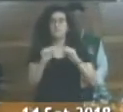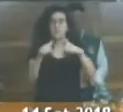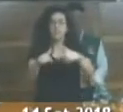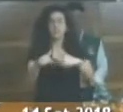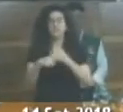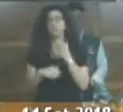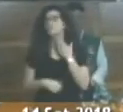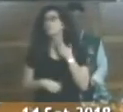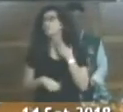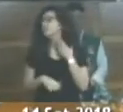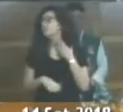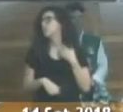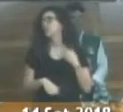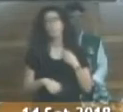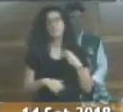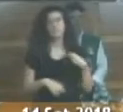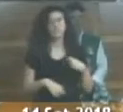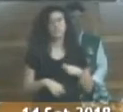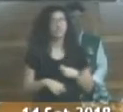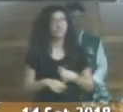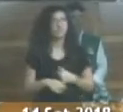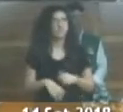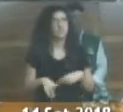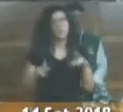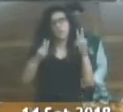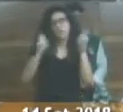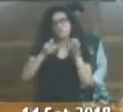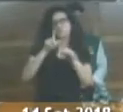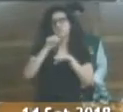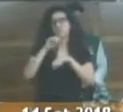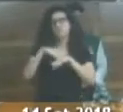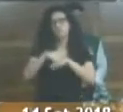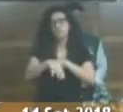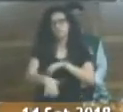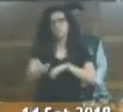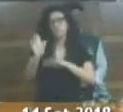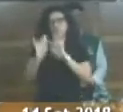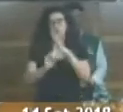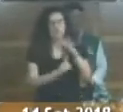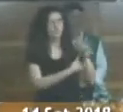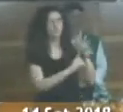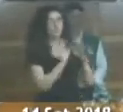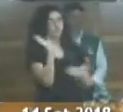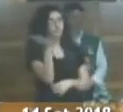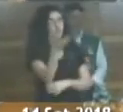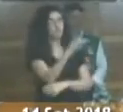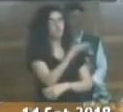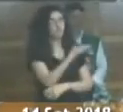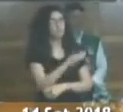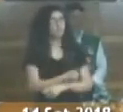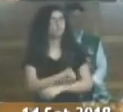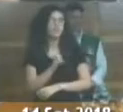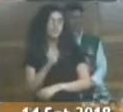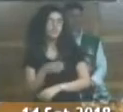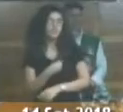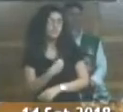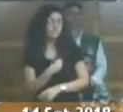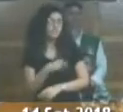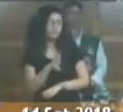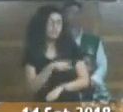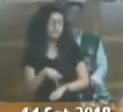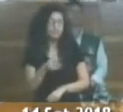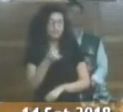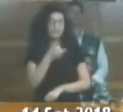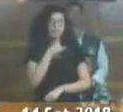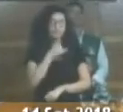pontual. Quando fala a questão das cachoeiras, a questão das florestas, isso é uma questão que a gente vive no nosso país,